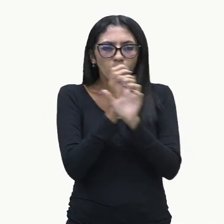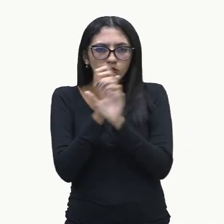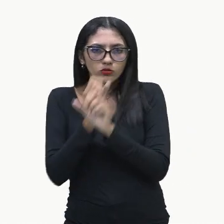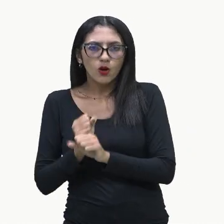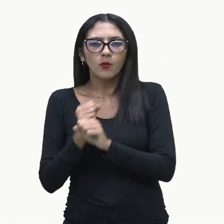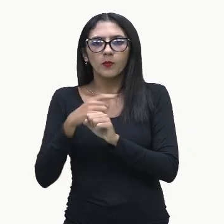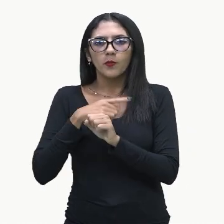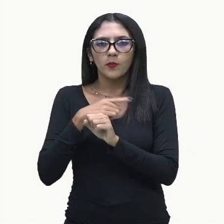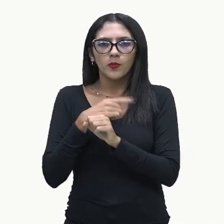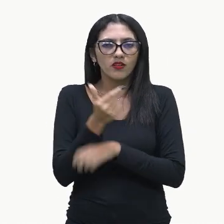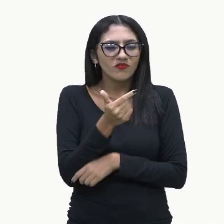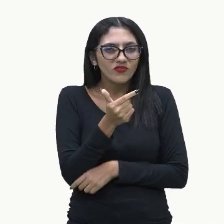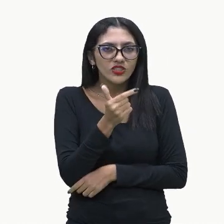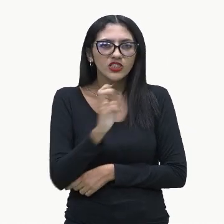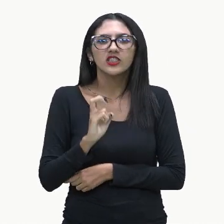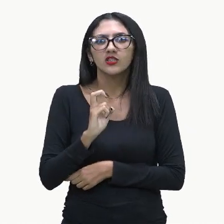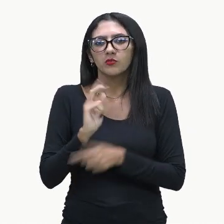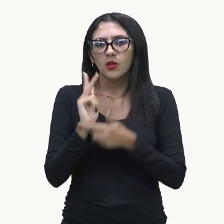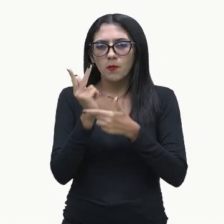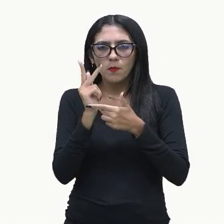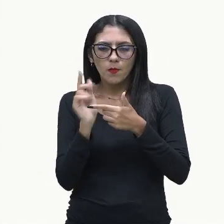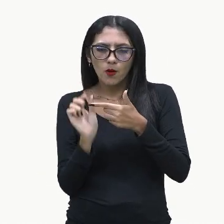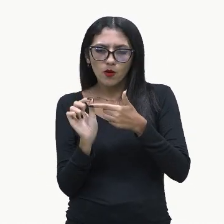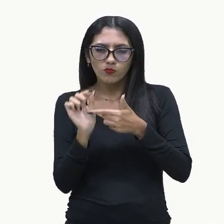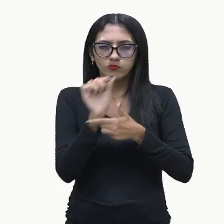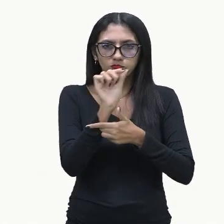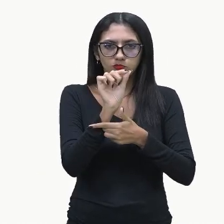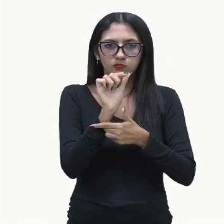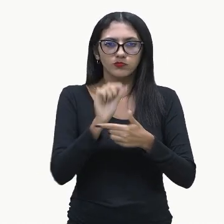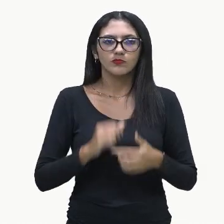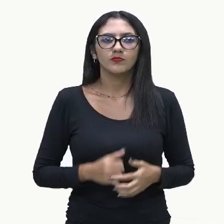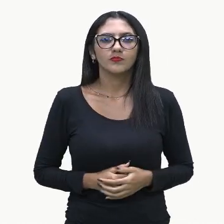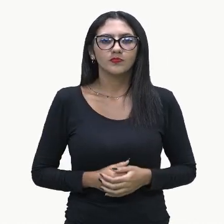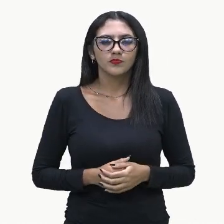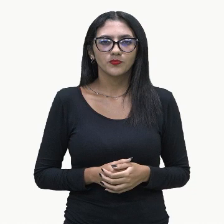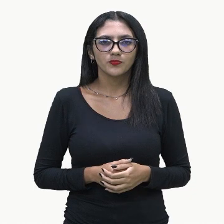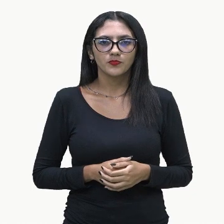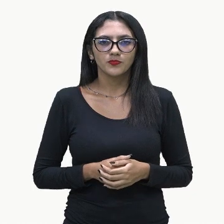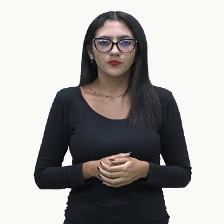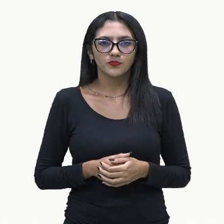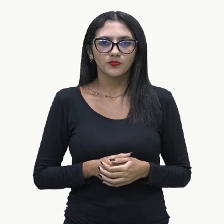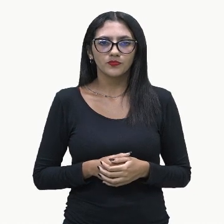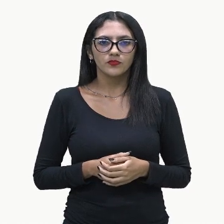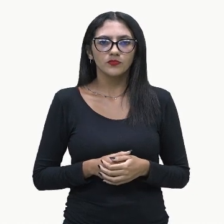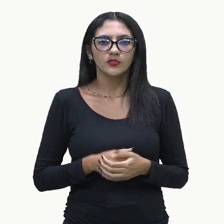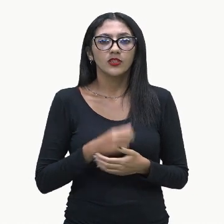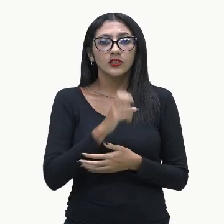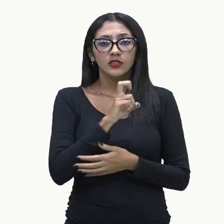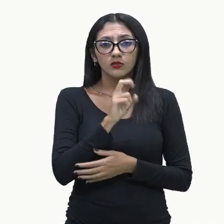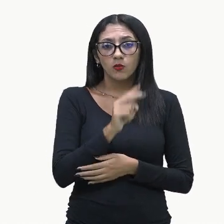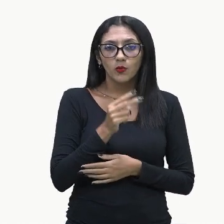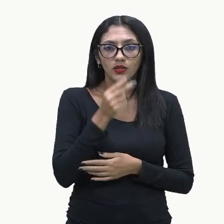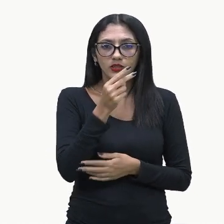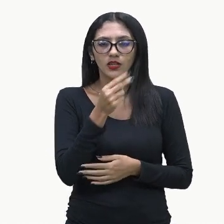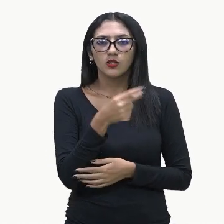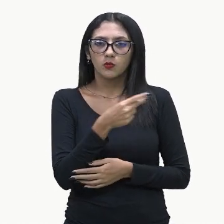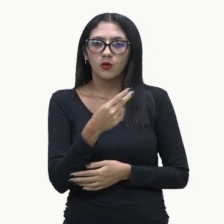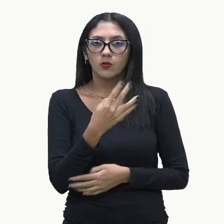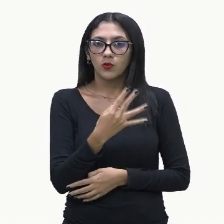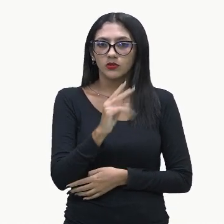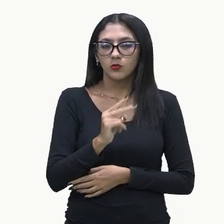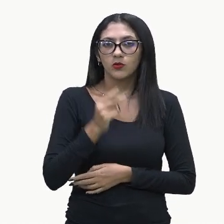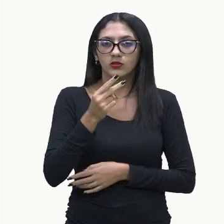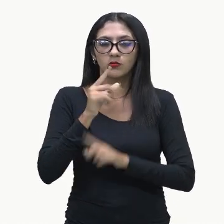minha hipotenusa, ok? Então, ó, 5 ao quadrado vai ser igual a 4 ao quadrado, mais 3 ao